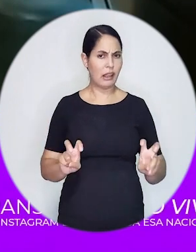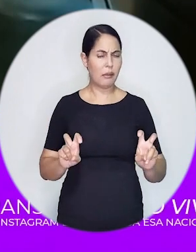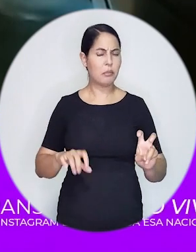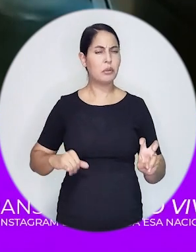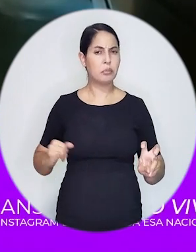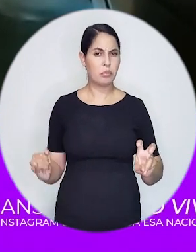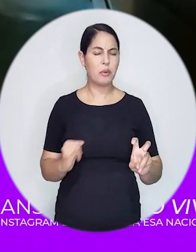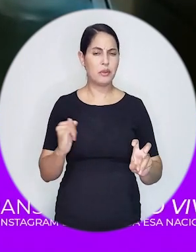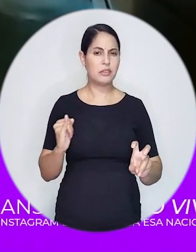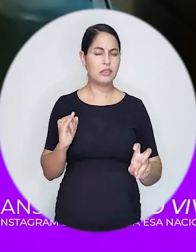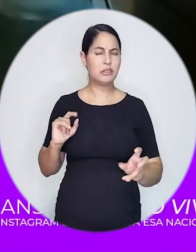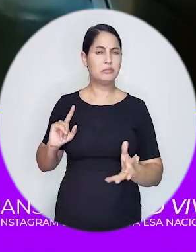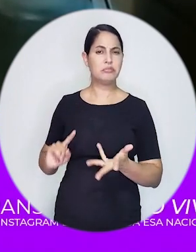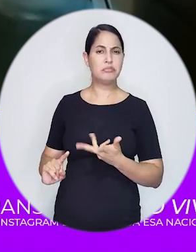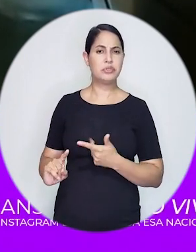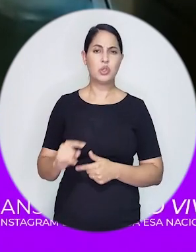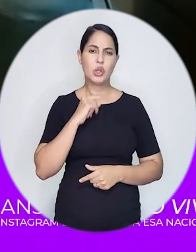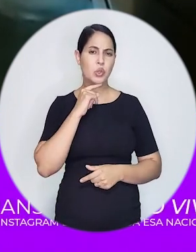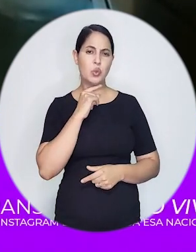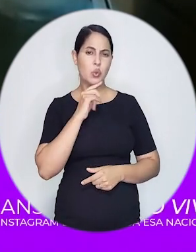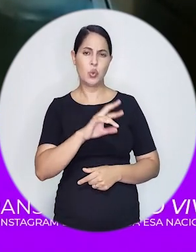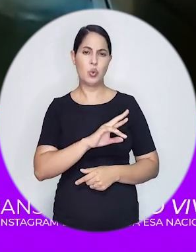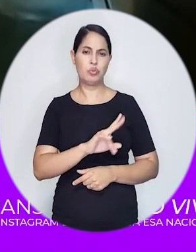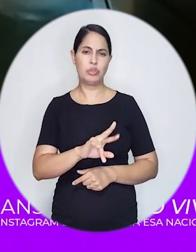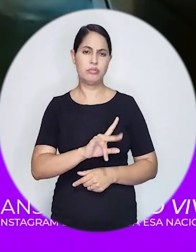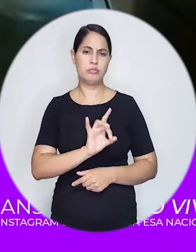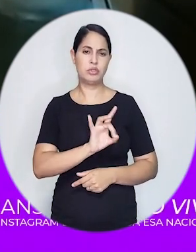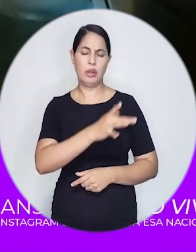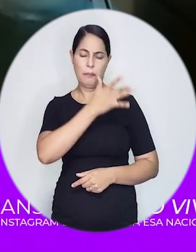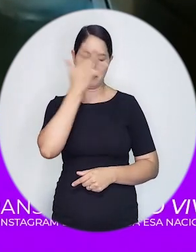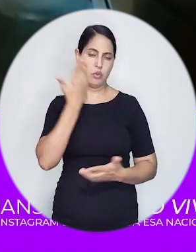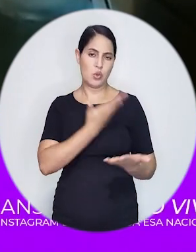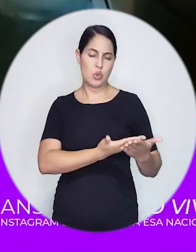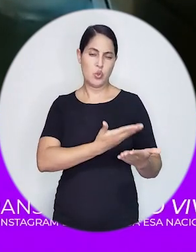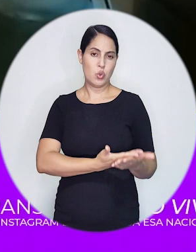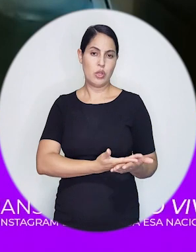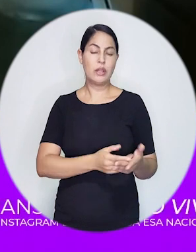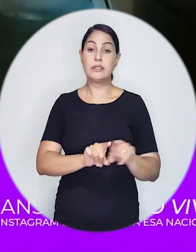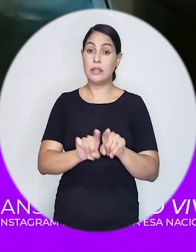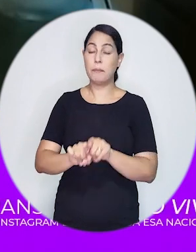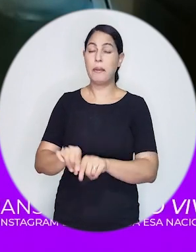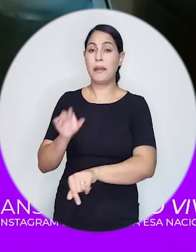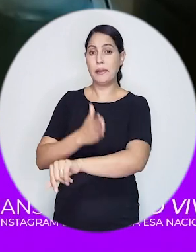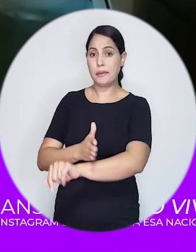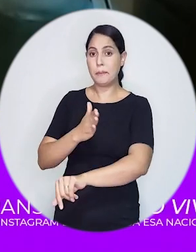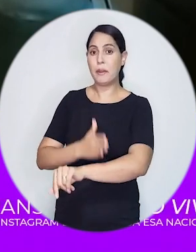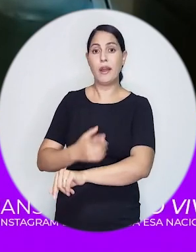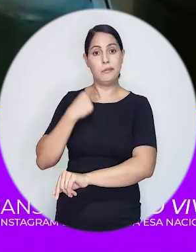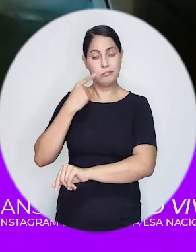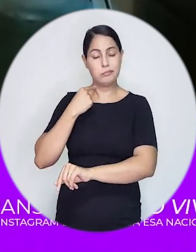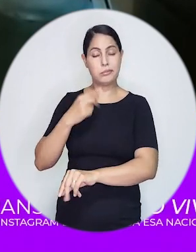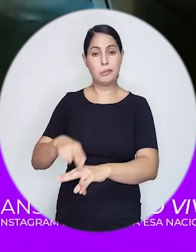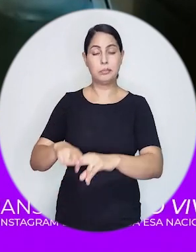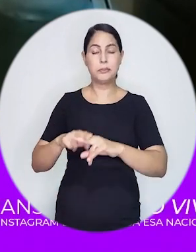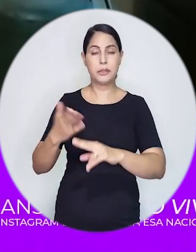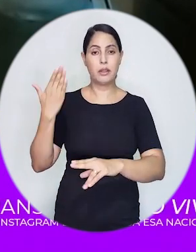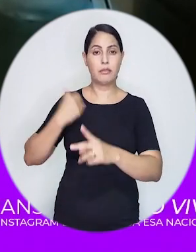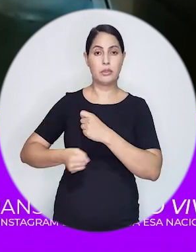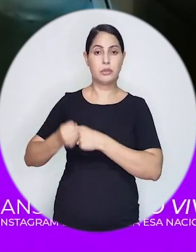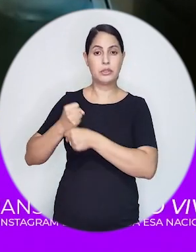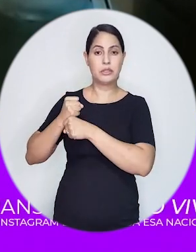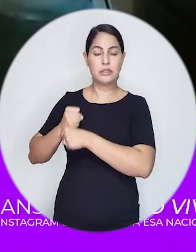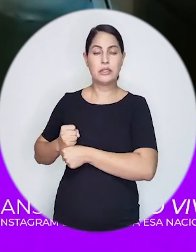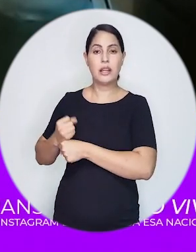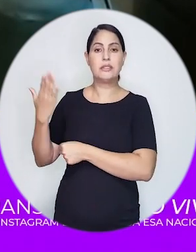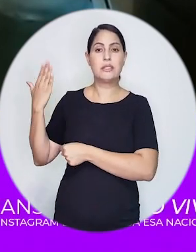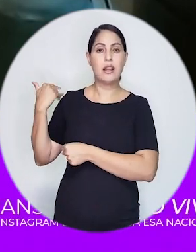a dúvida apenas pelos acadêmicos, né? Uma dúvida da prática jurídica como um todo, até pelo fato de que o que nós tivemos nos últimos anos foi